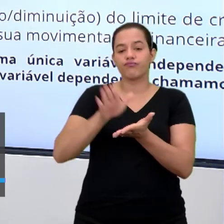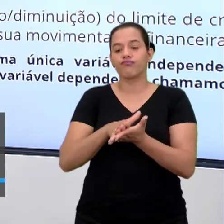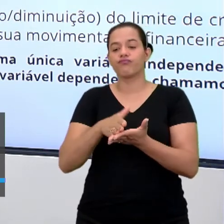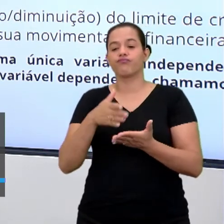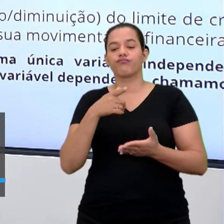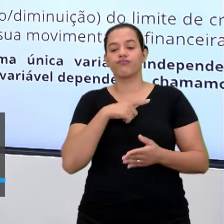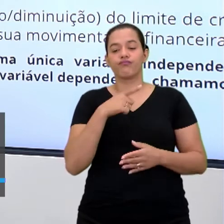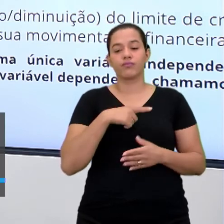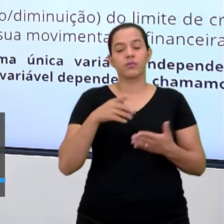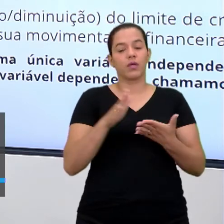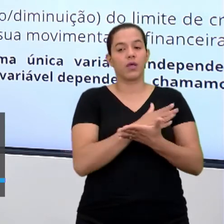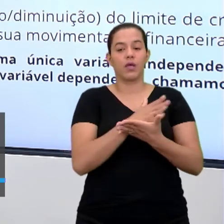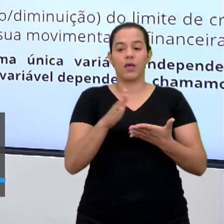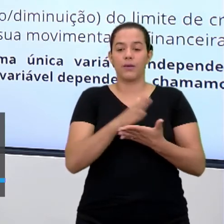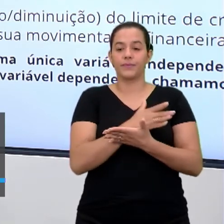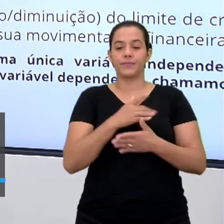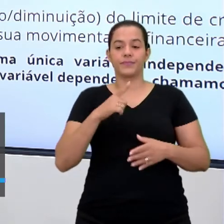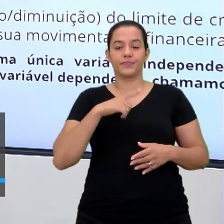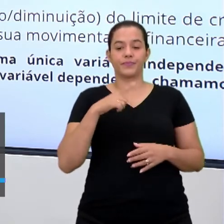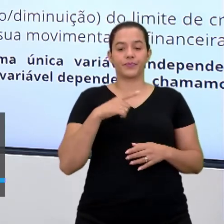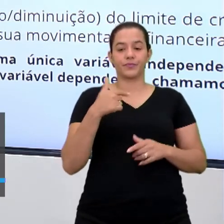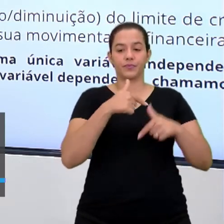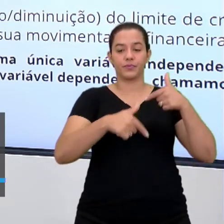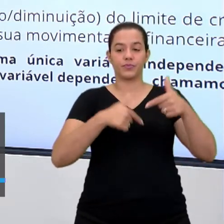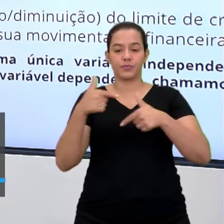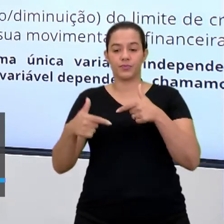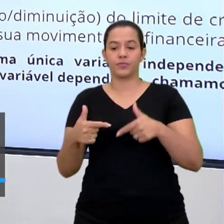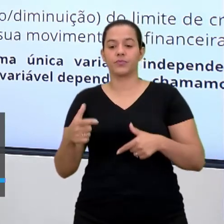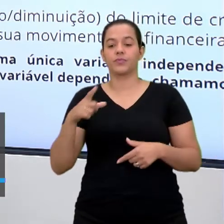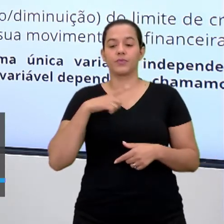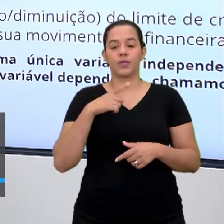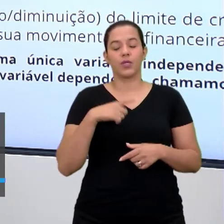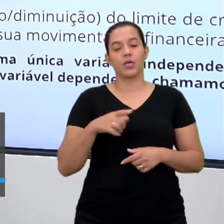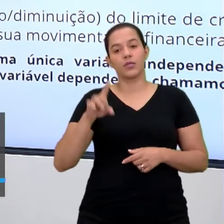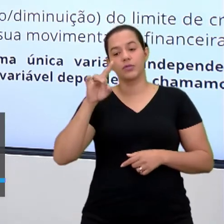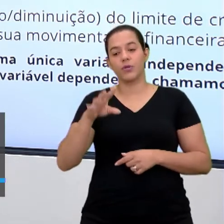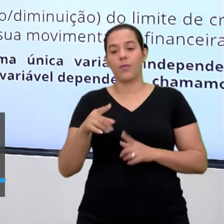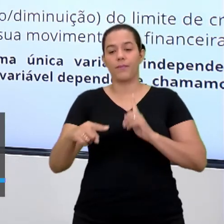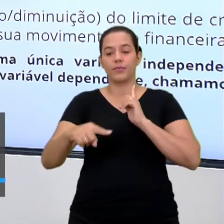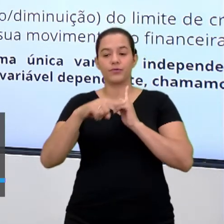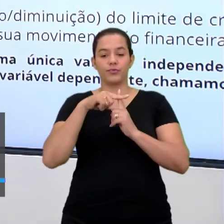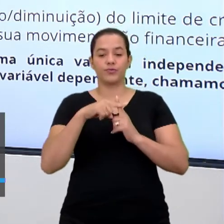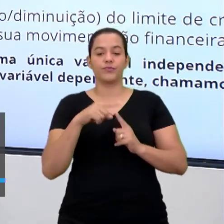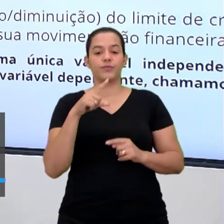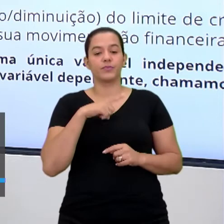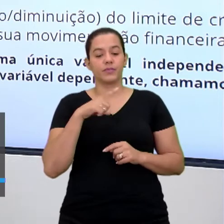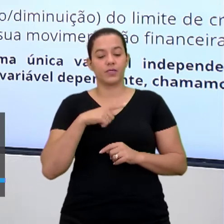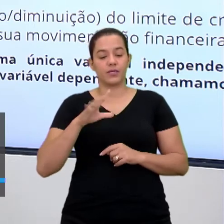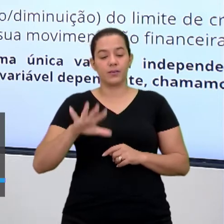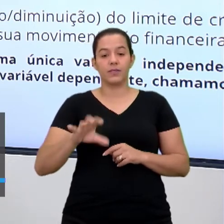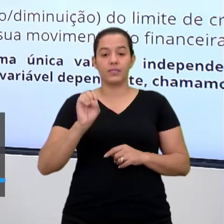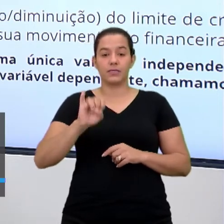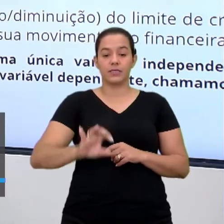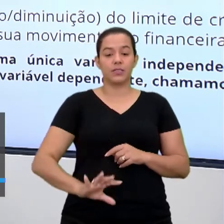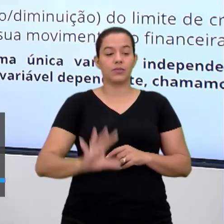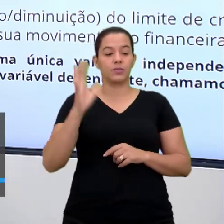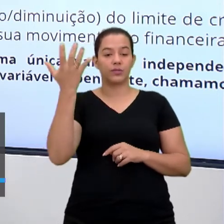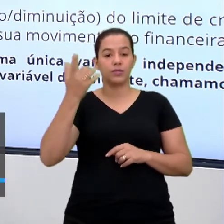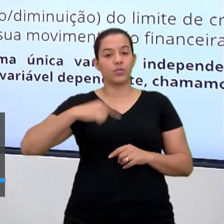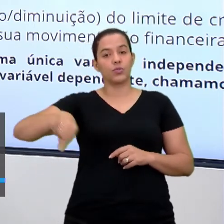determinados insumos, né? Então isso é o aspecto positivo, vamos dizer assim, mas isso aconteceu em detrimento de